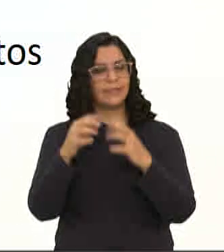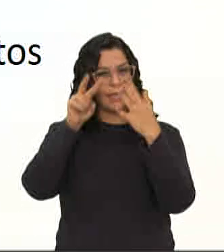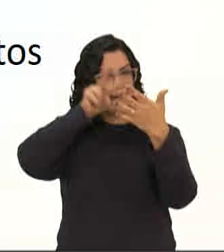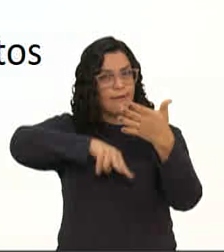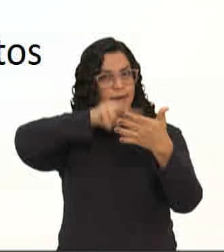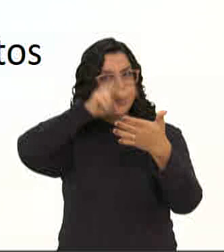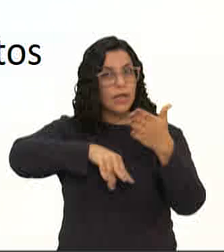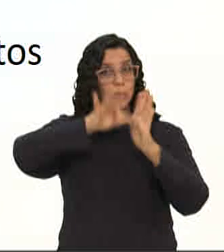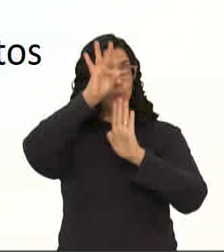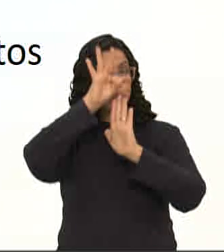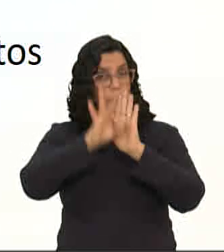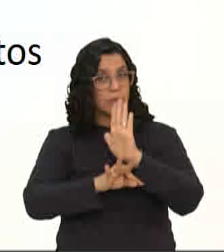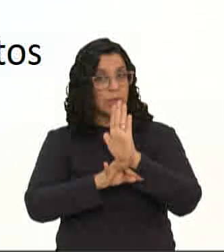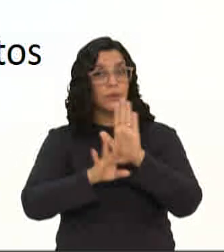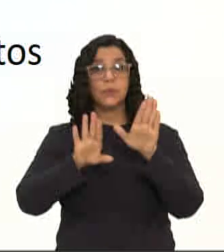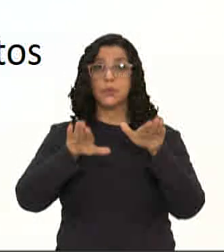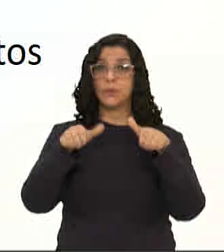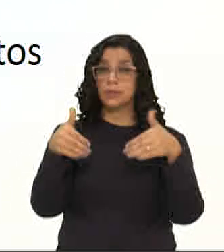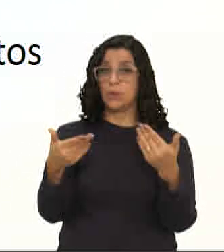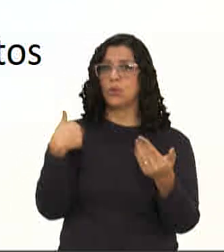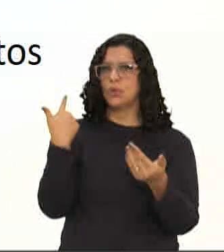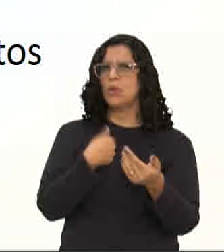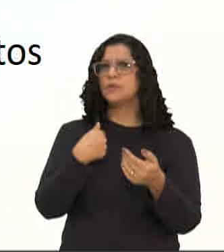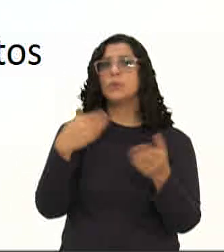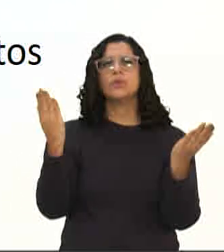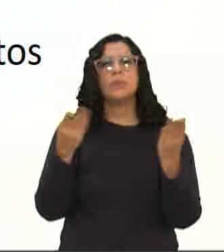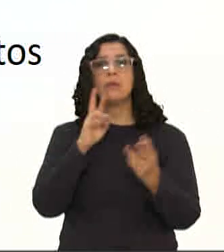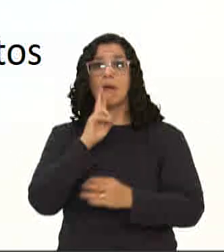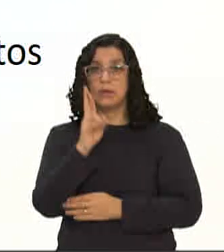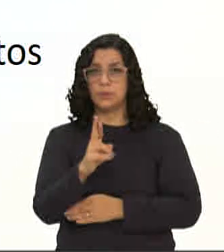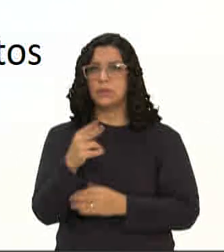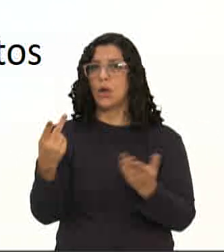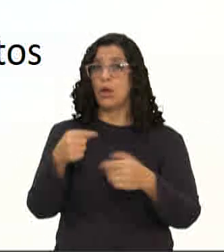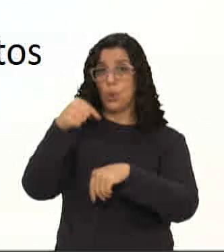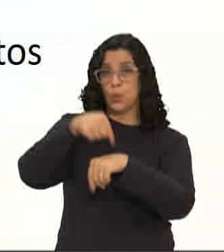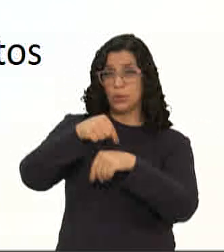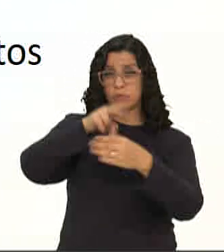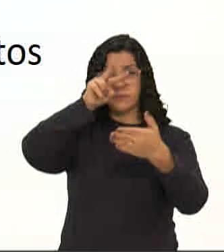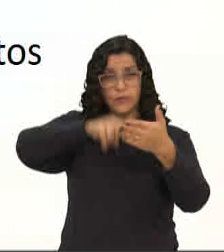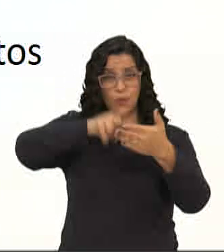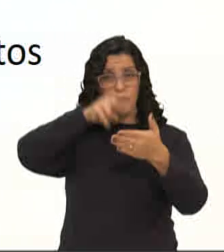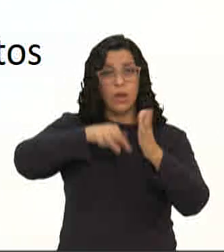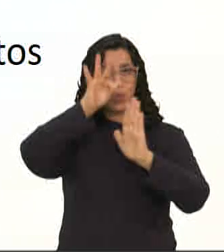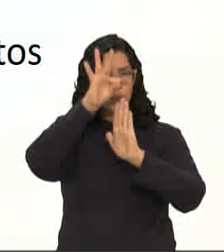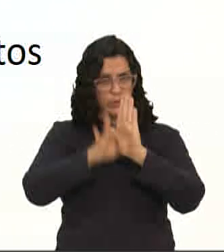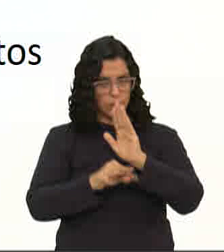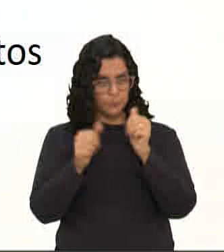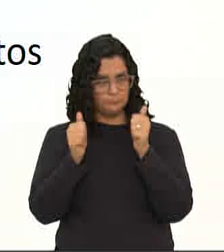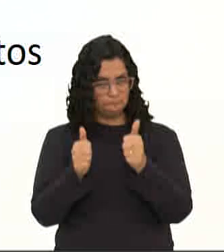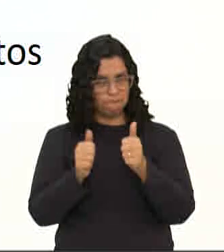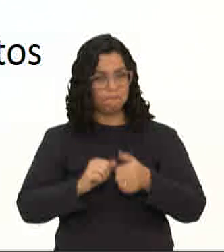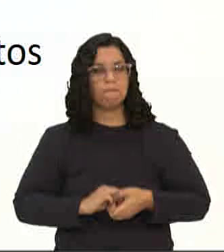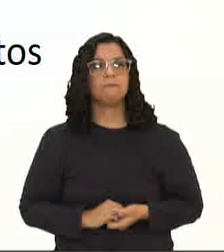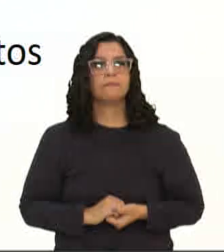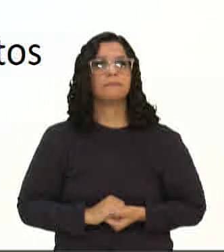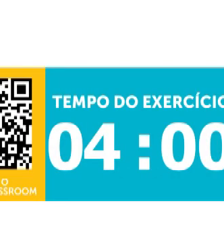leitura de um texto e então nós podemos partir para a resposta. Deixarei um tempo aí para vocês lerem esse texto.